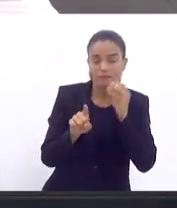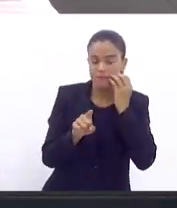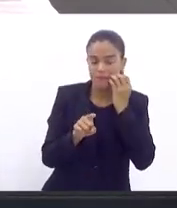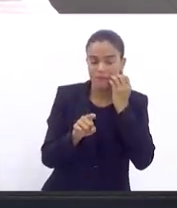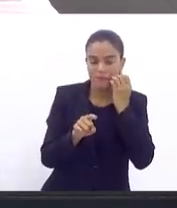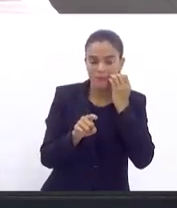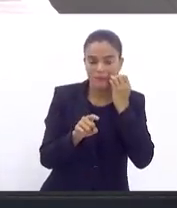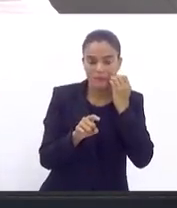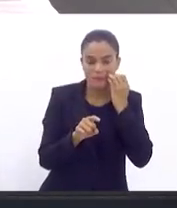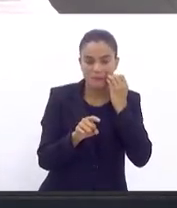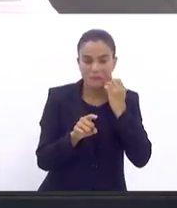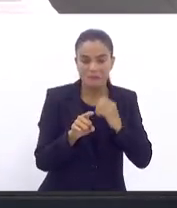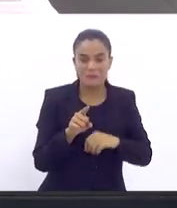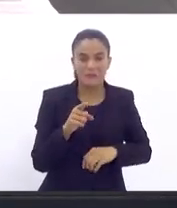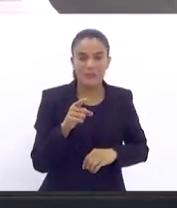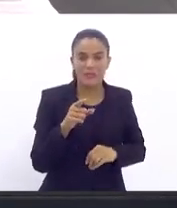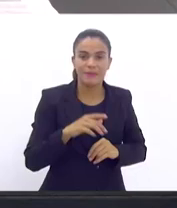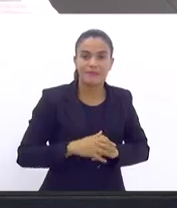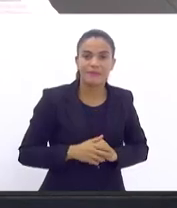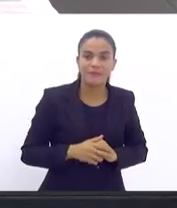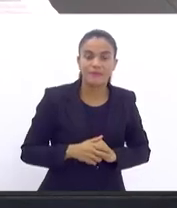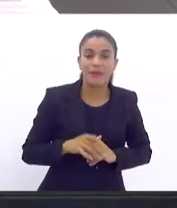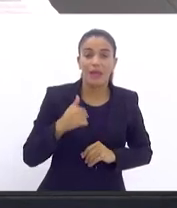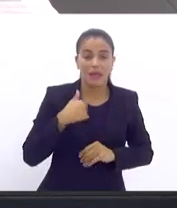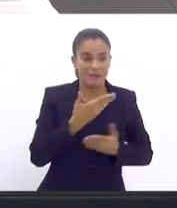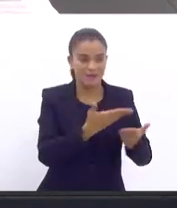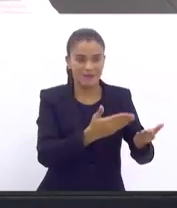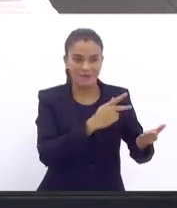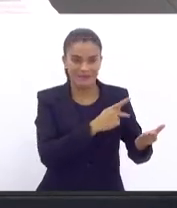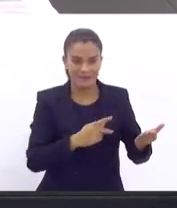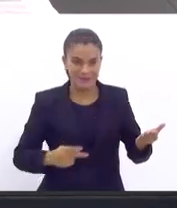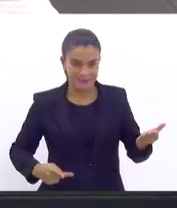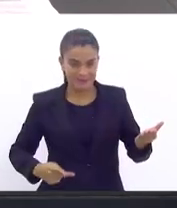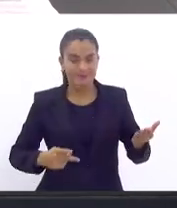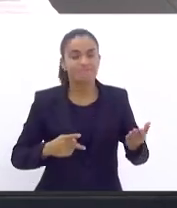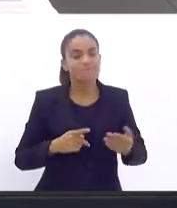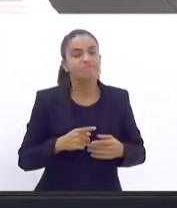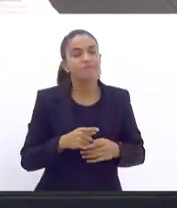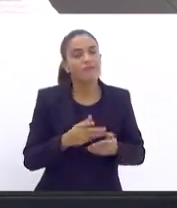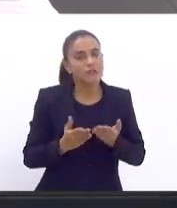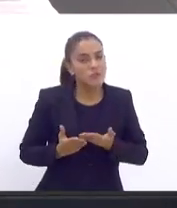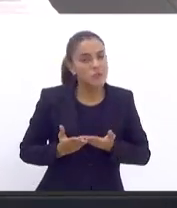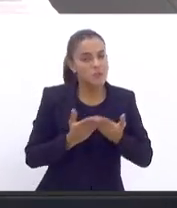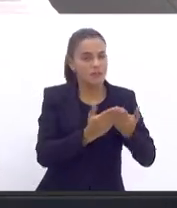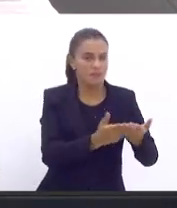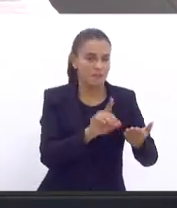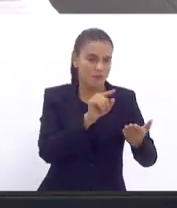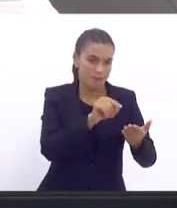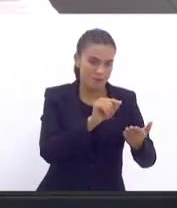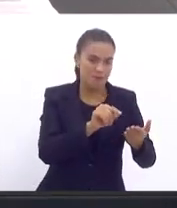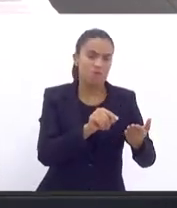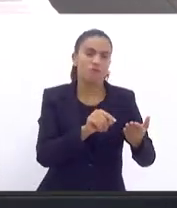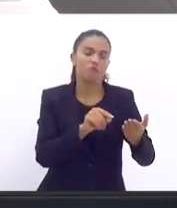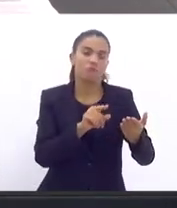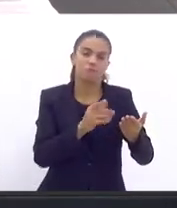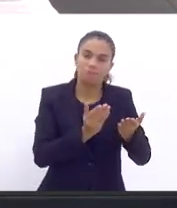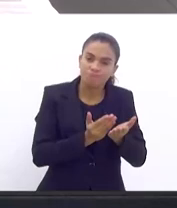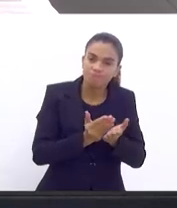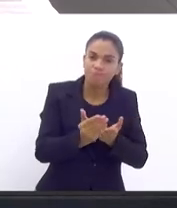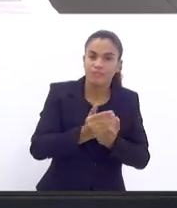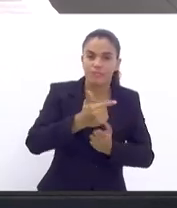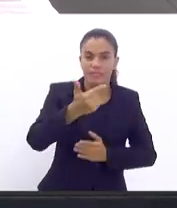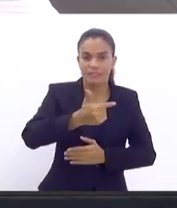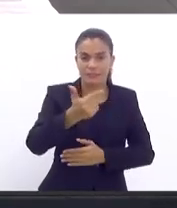porque não tinha presença do relator e aí vossa excelência fez um encaminhamento que a partir da